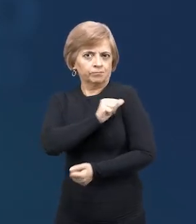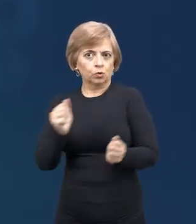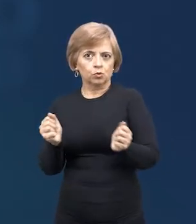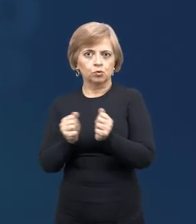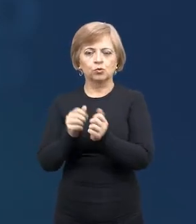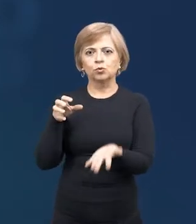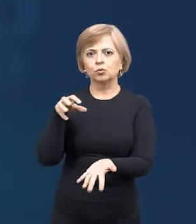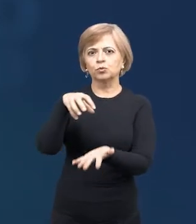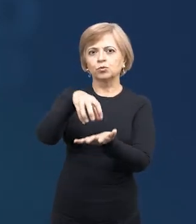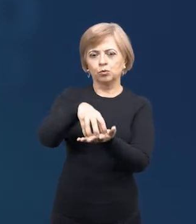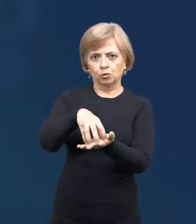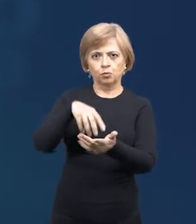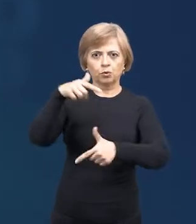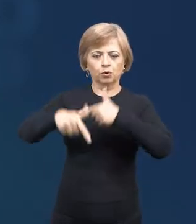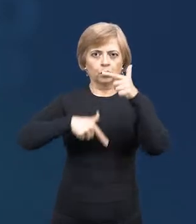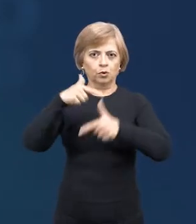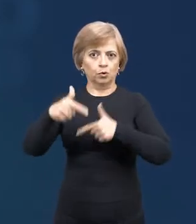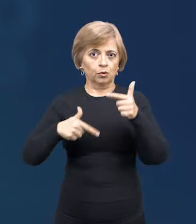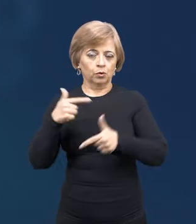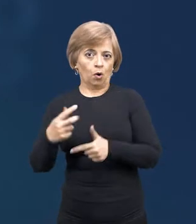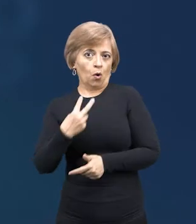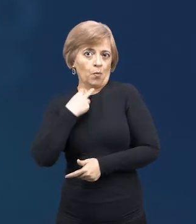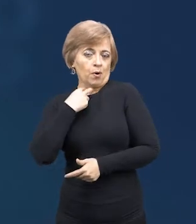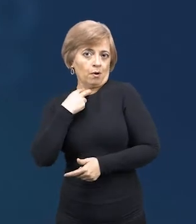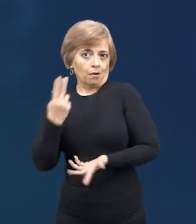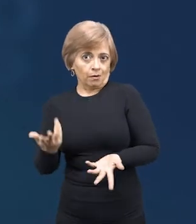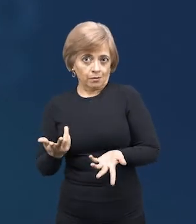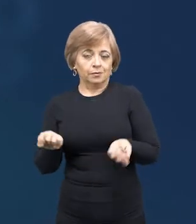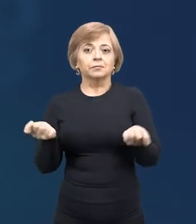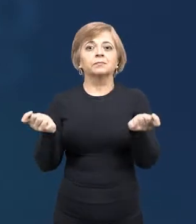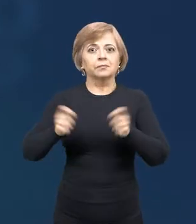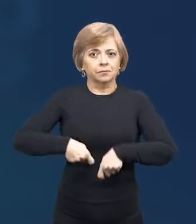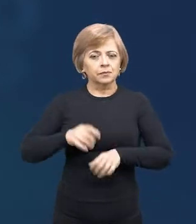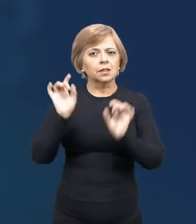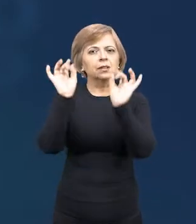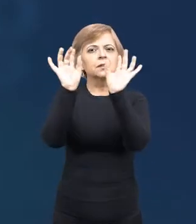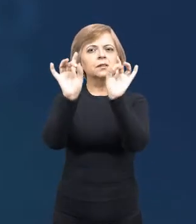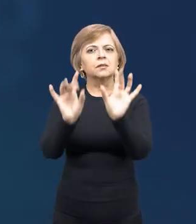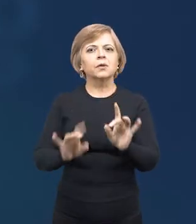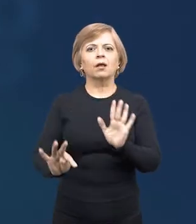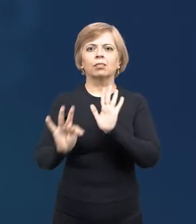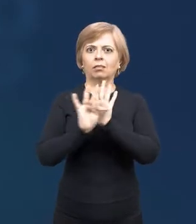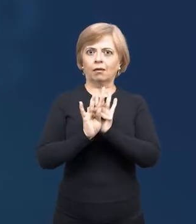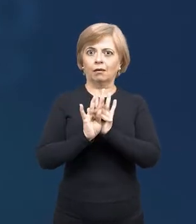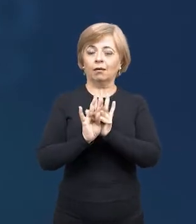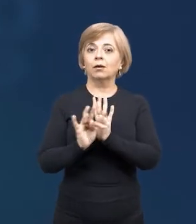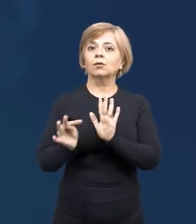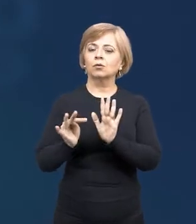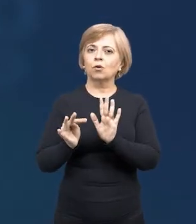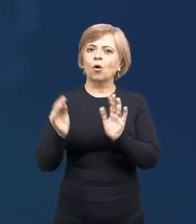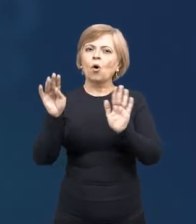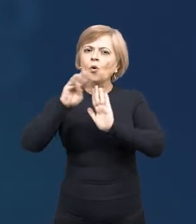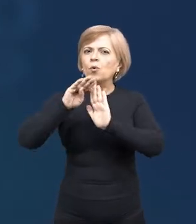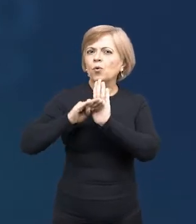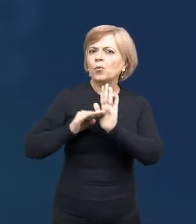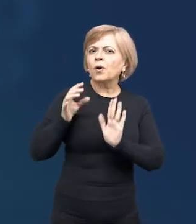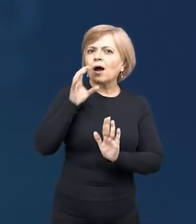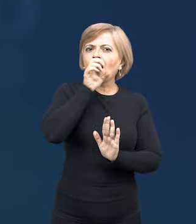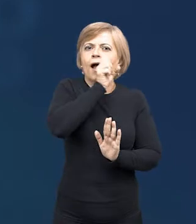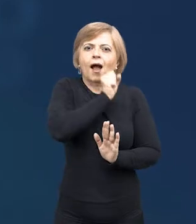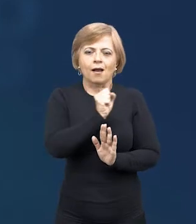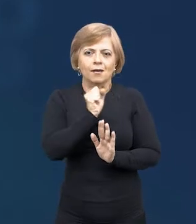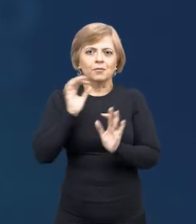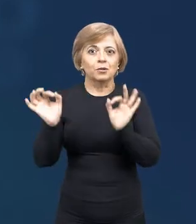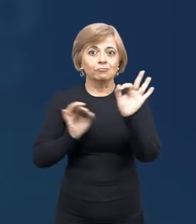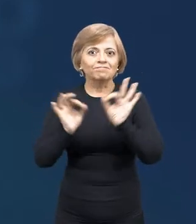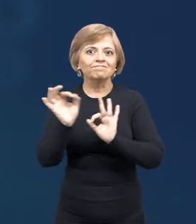Saúde Ocupacional e o Grupo de Apoio Técnico Especializado, o Plano RAP MPRJ foi desenvolvido a partir